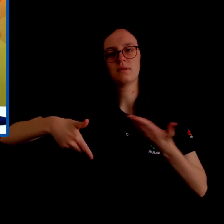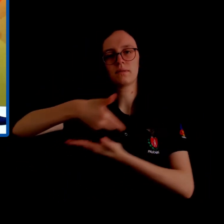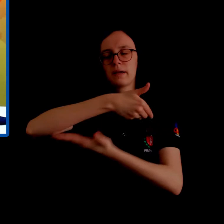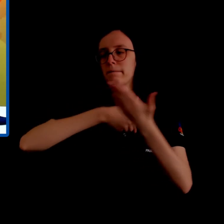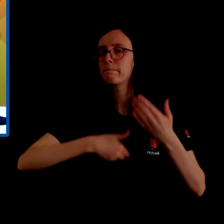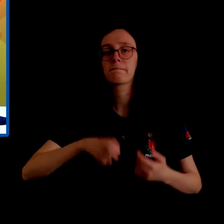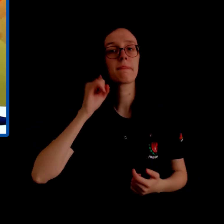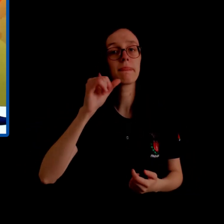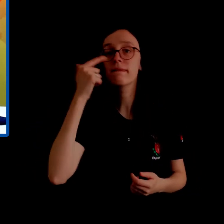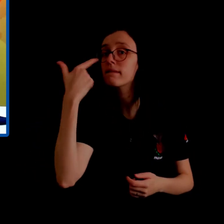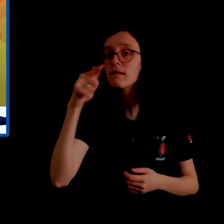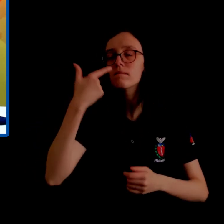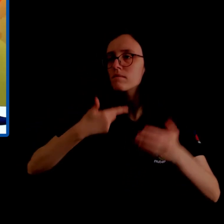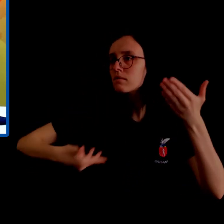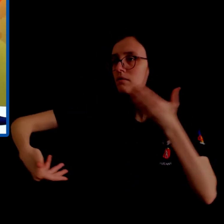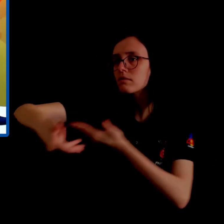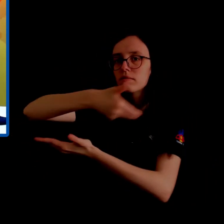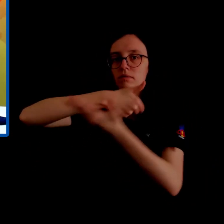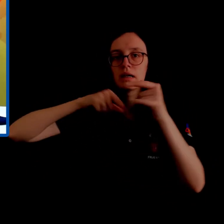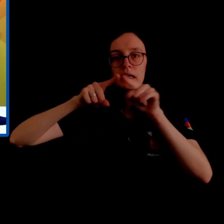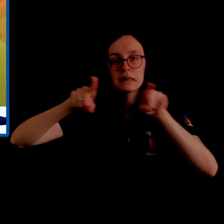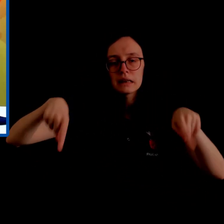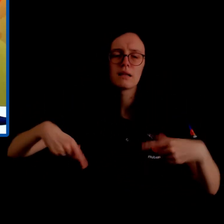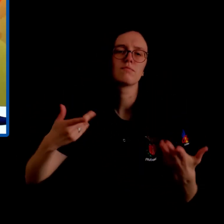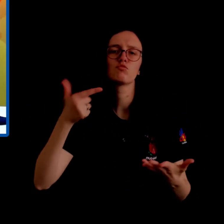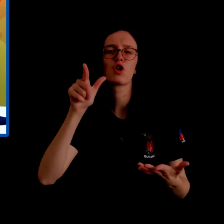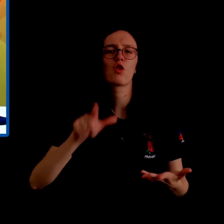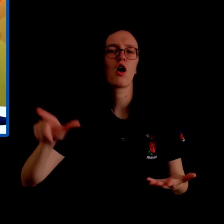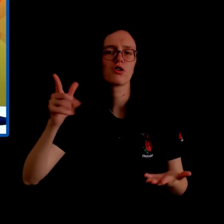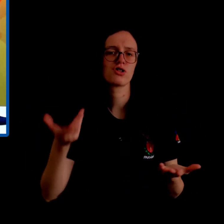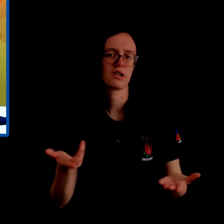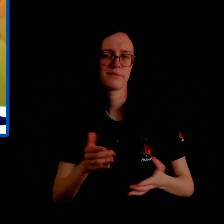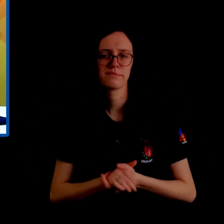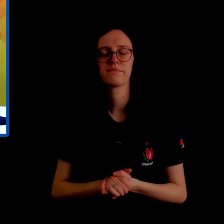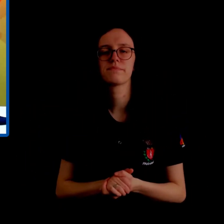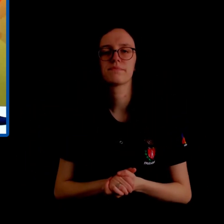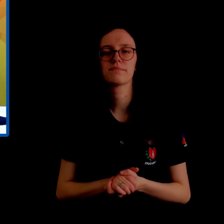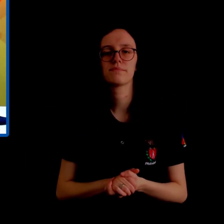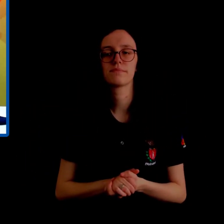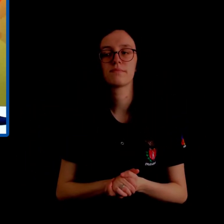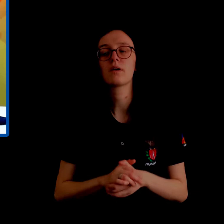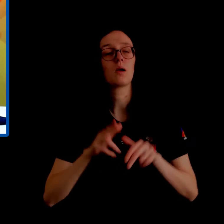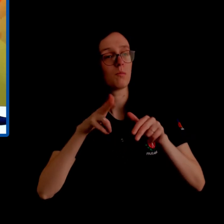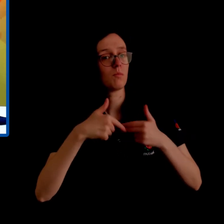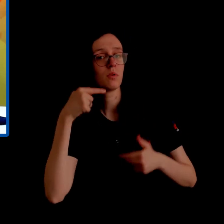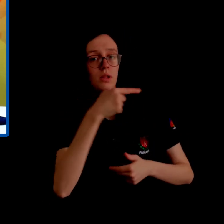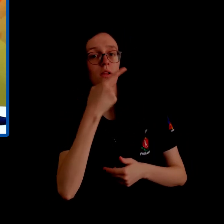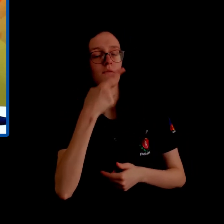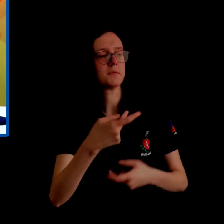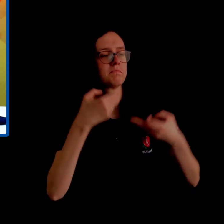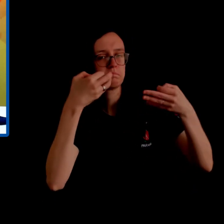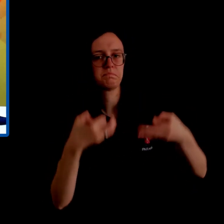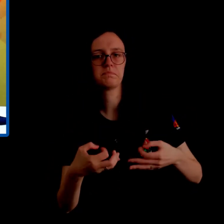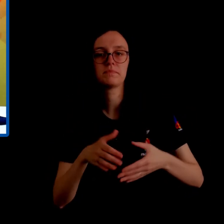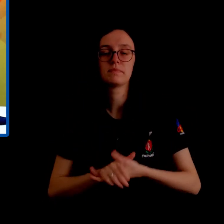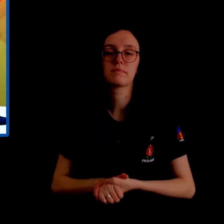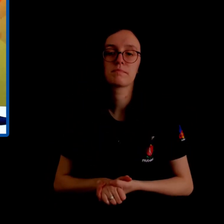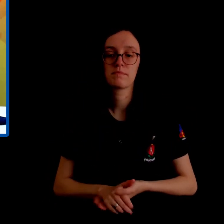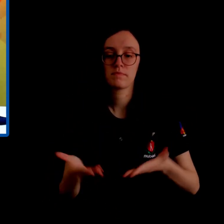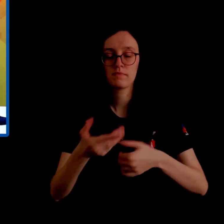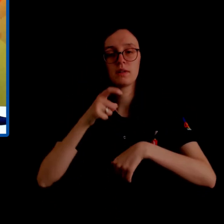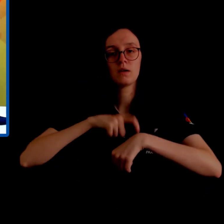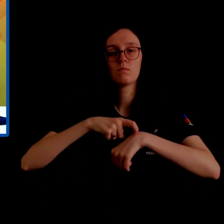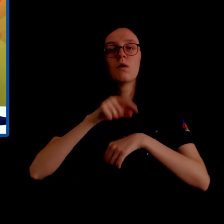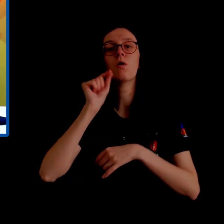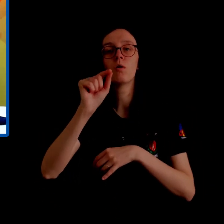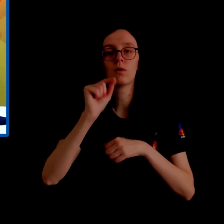existir a mediação, nas salas não faz sentido. Não faz sentido. Então, por isso que a Eliana falou e falou com muita propriedade. Esse momento é um